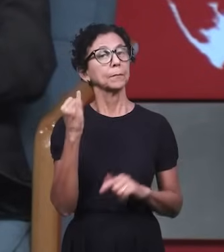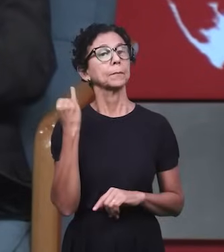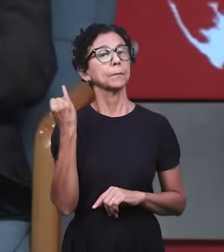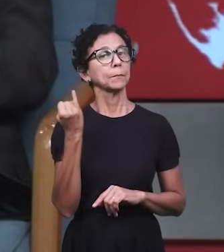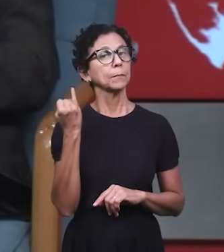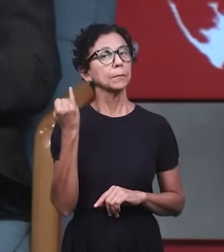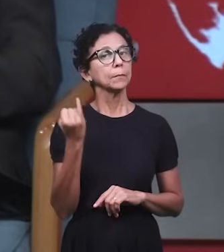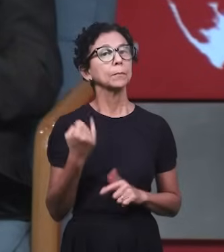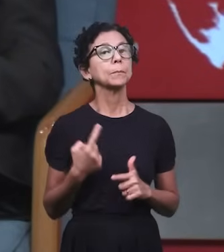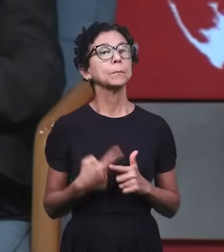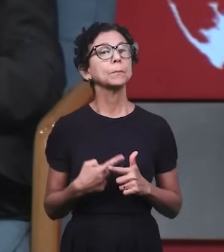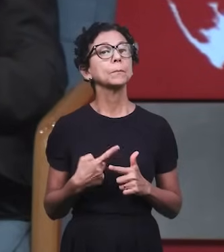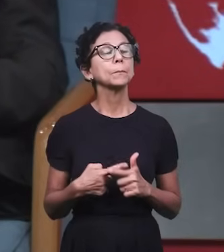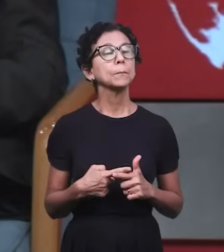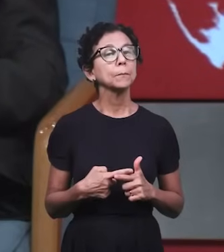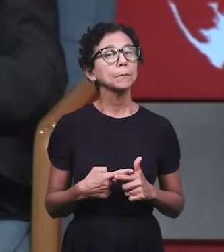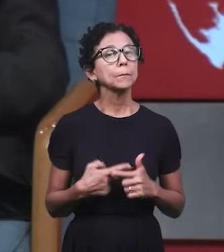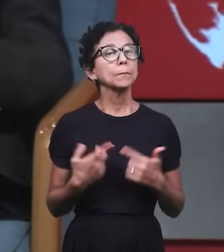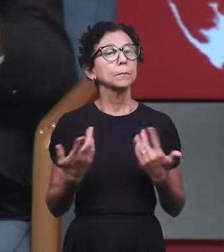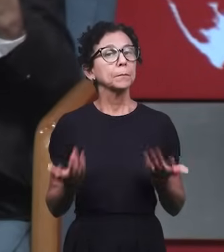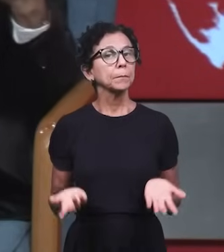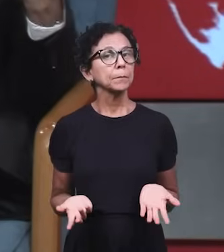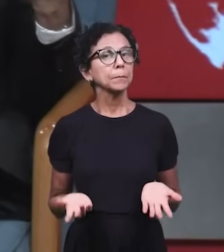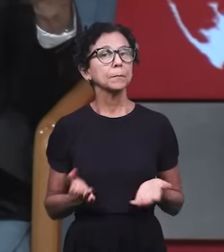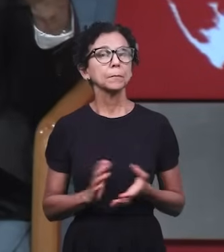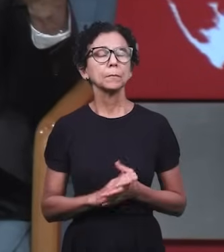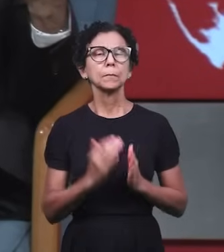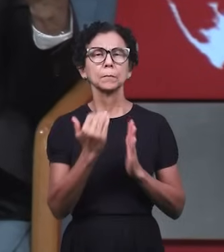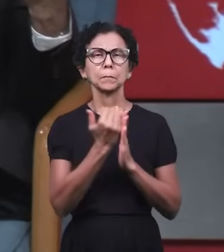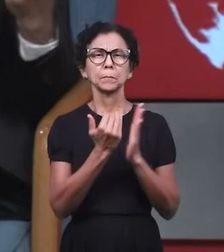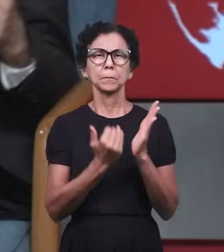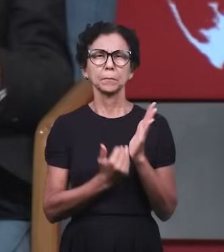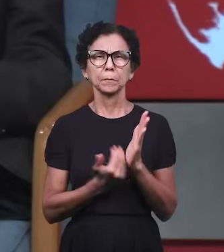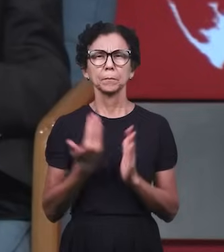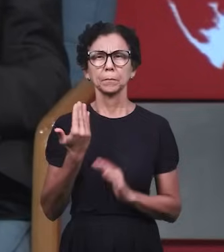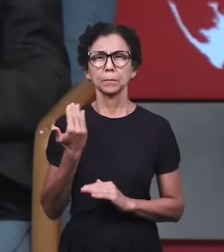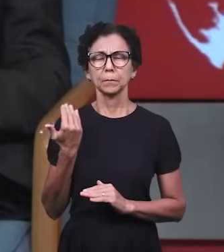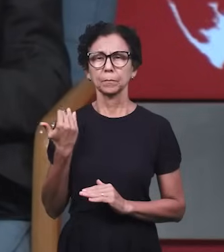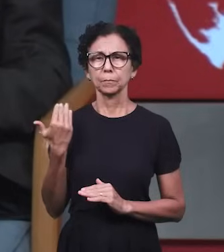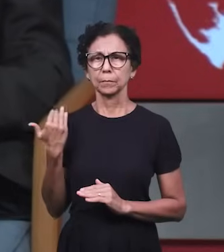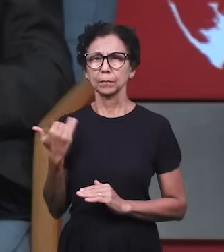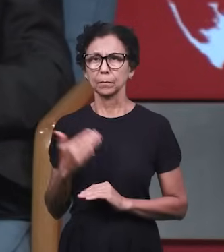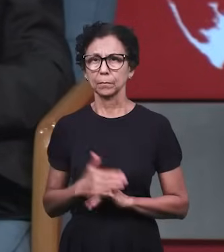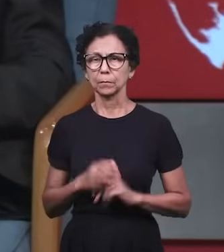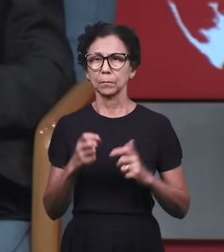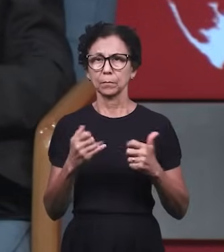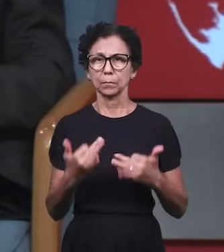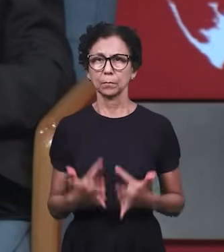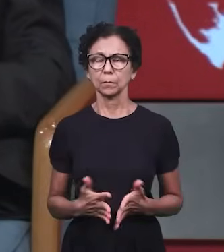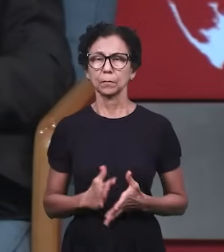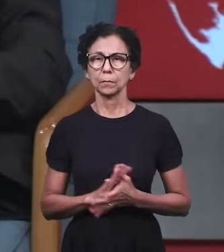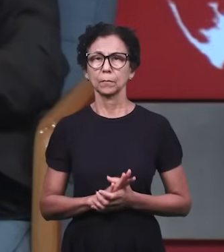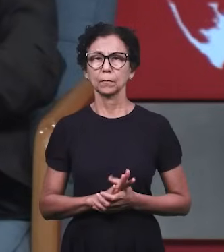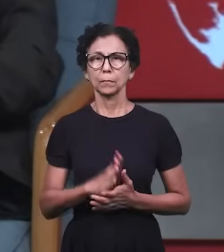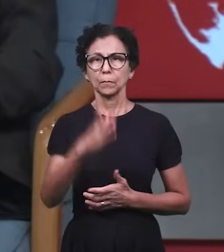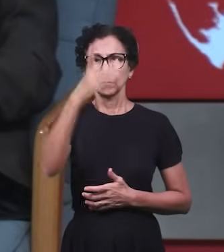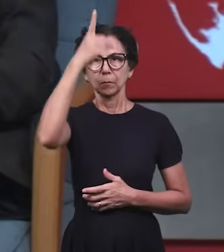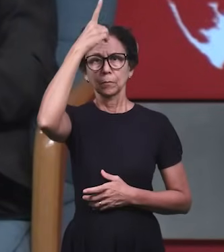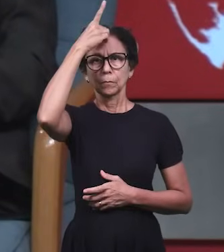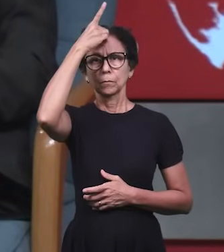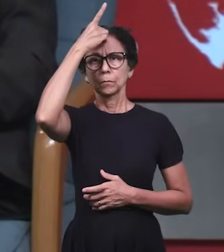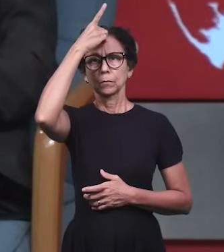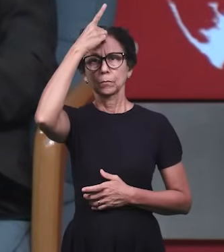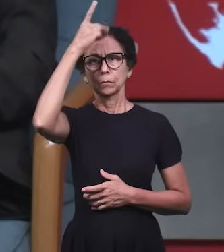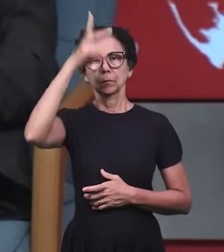Por que é importante? Porque, como nós falamos nos programas anteriores, o dom não pode ser isolado.